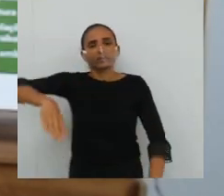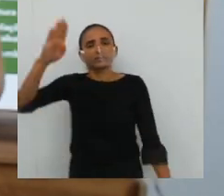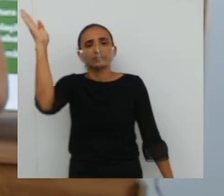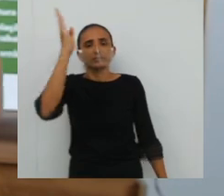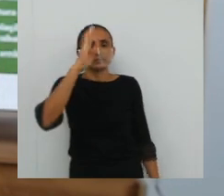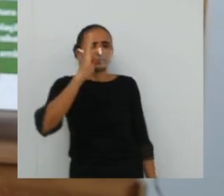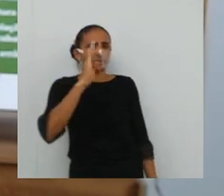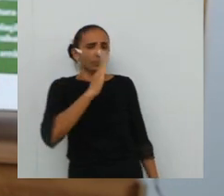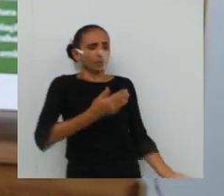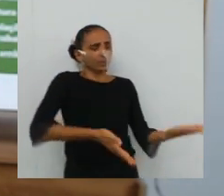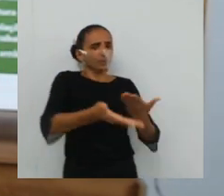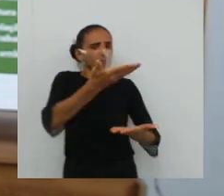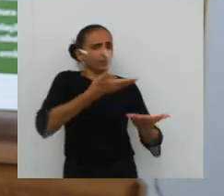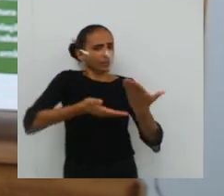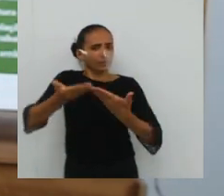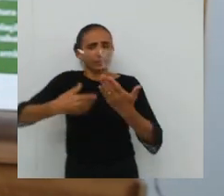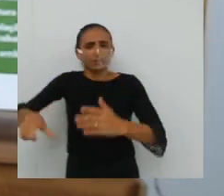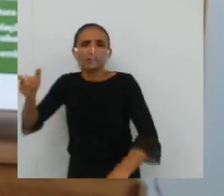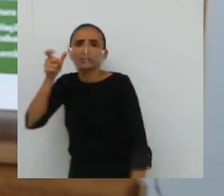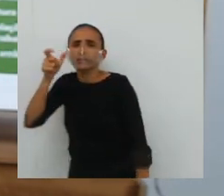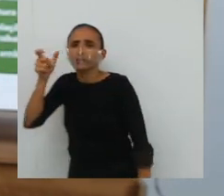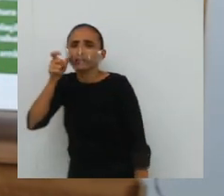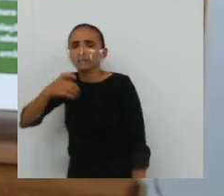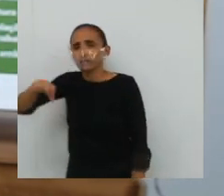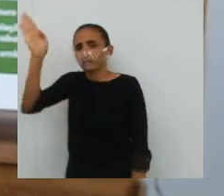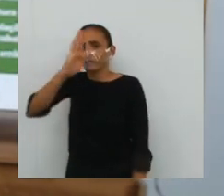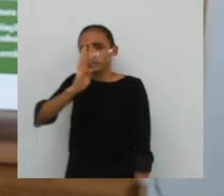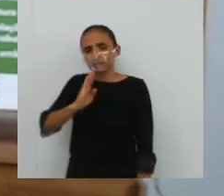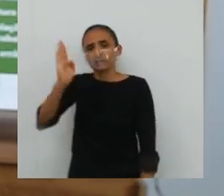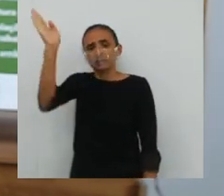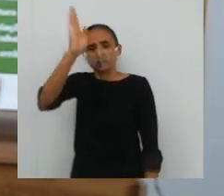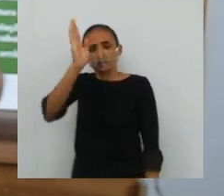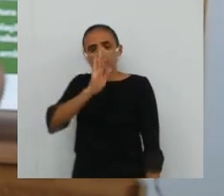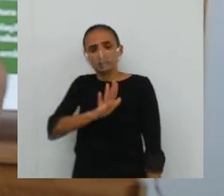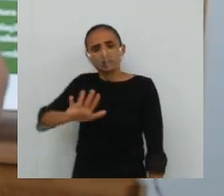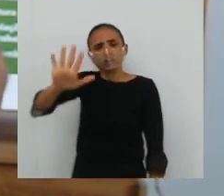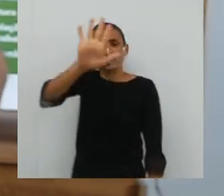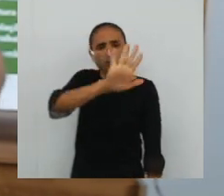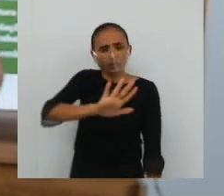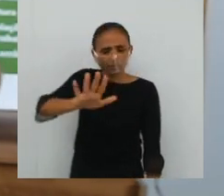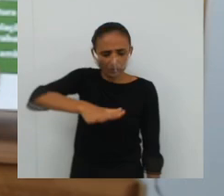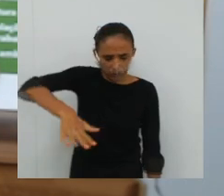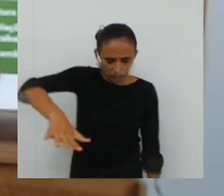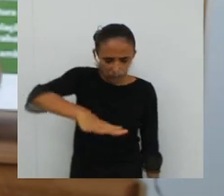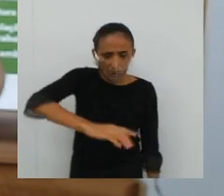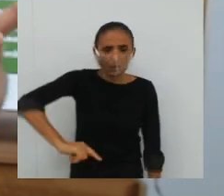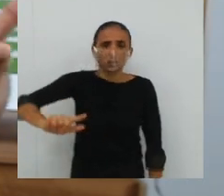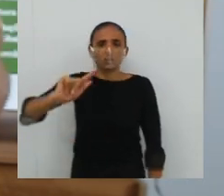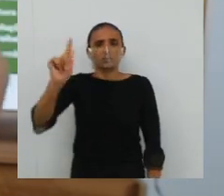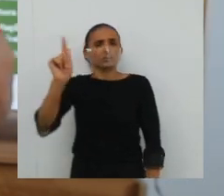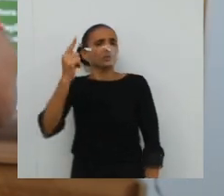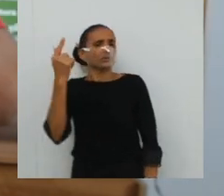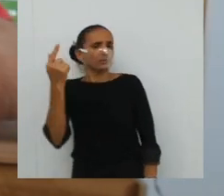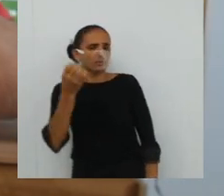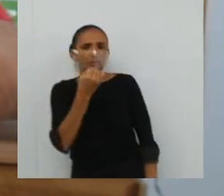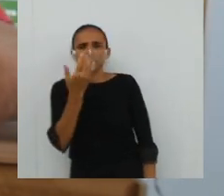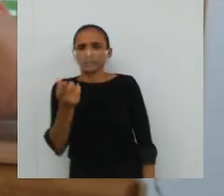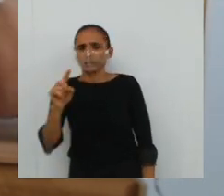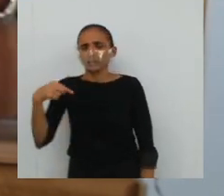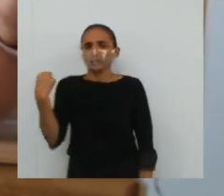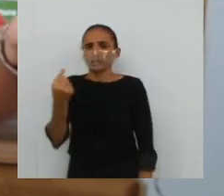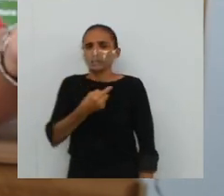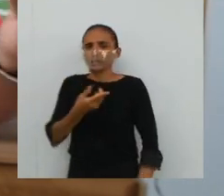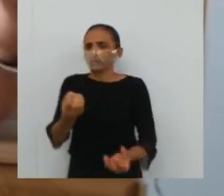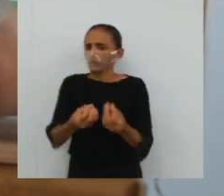temos uma relação interessante dessas dimensões. O Brasil está localizado numa região geograficamente bem servida. Estamos entre